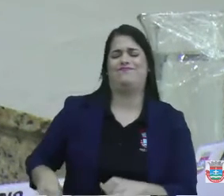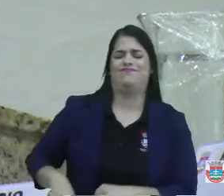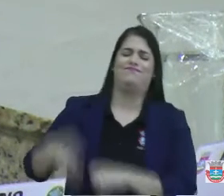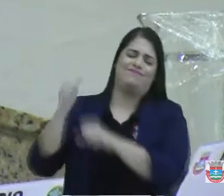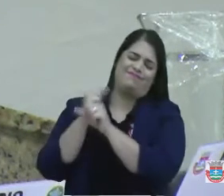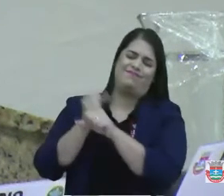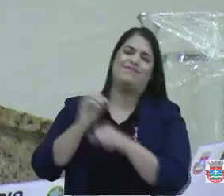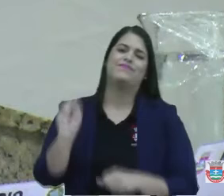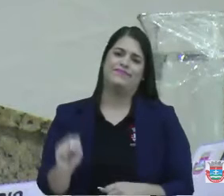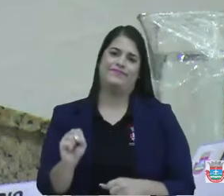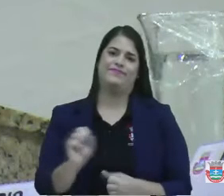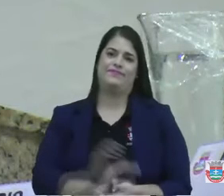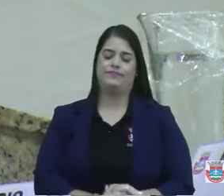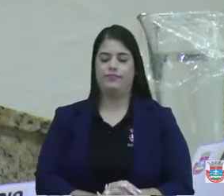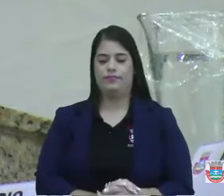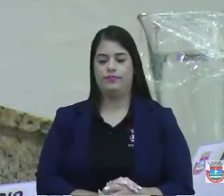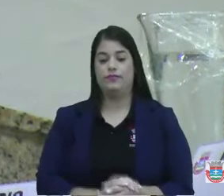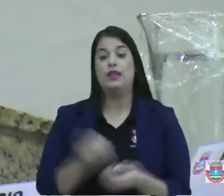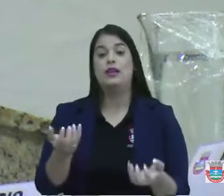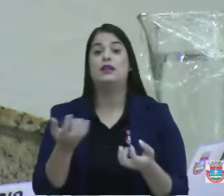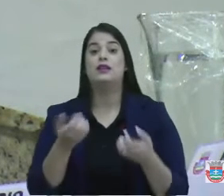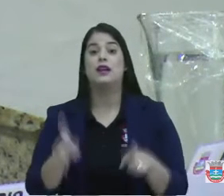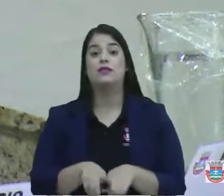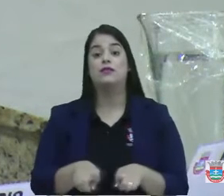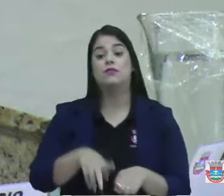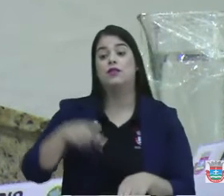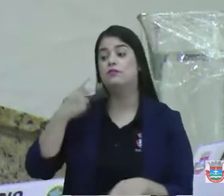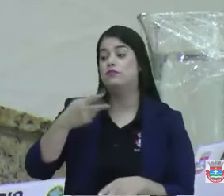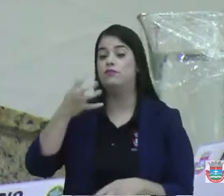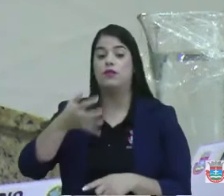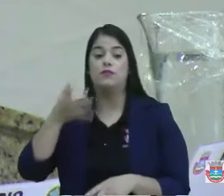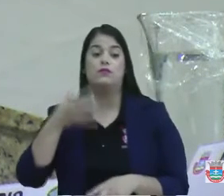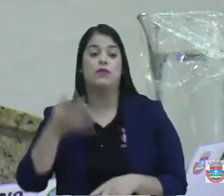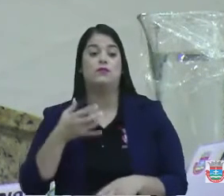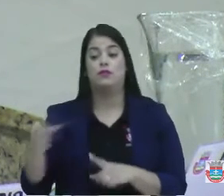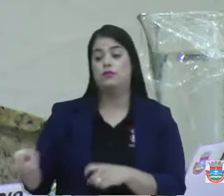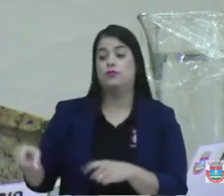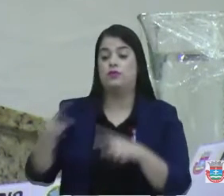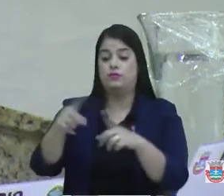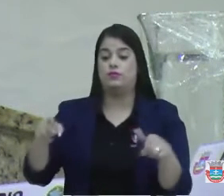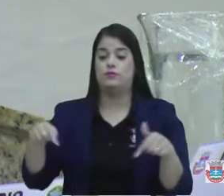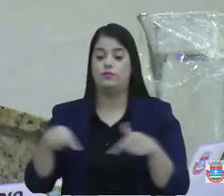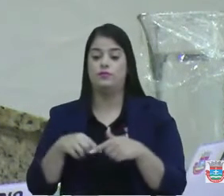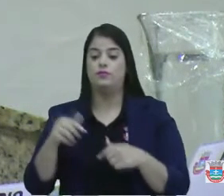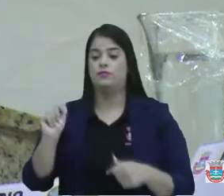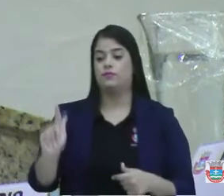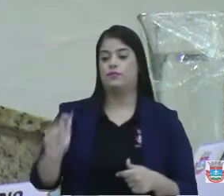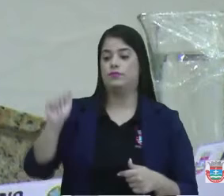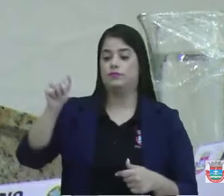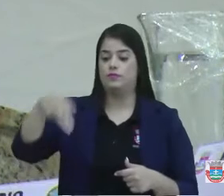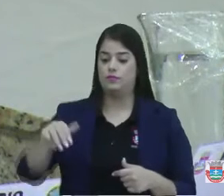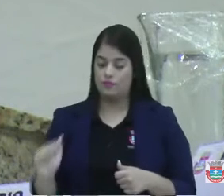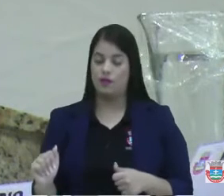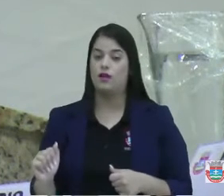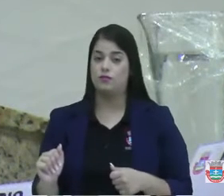nosso estado o E quero também falar aqui do posto Gama que a secretária não colocou o